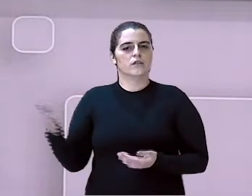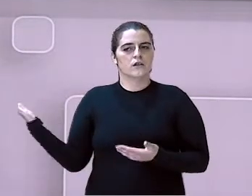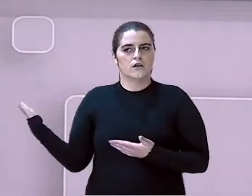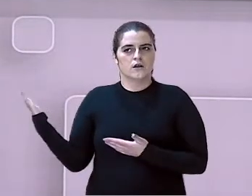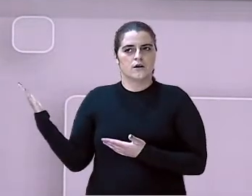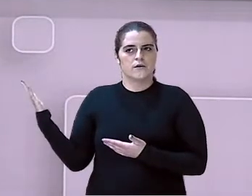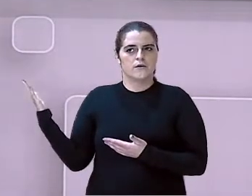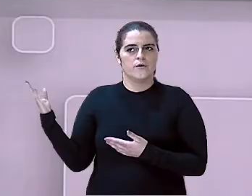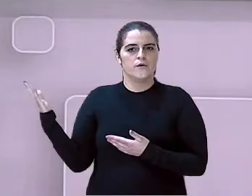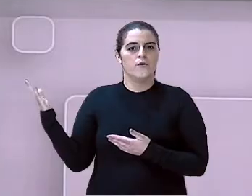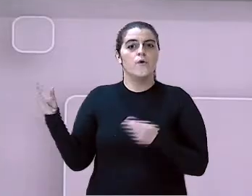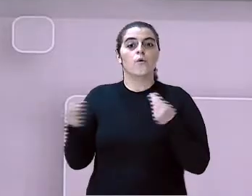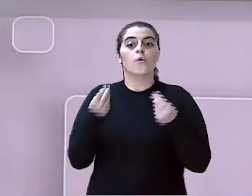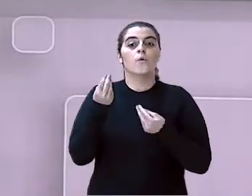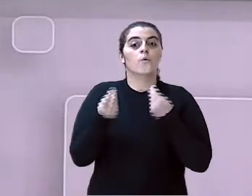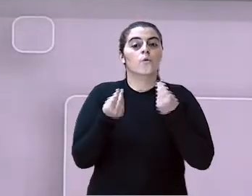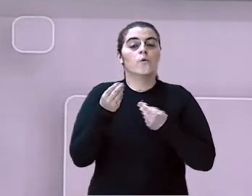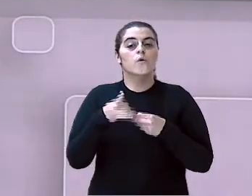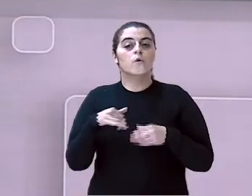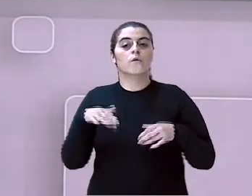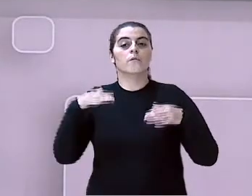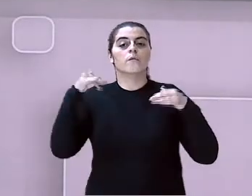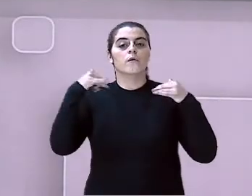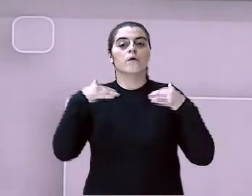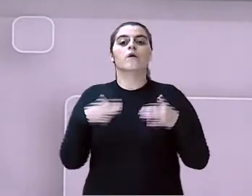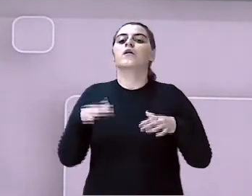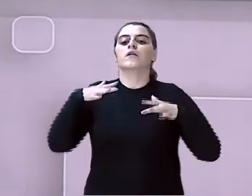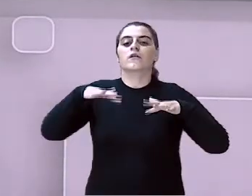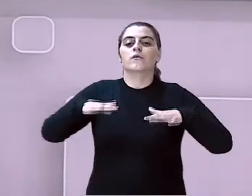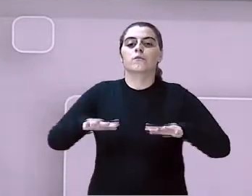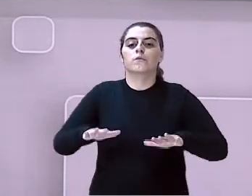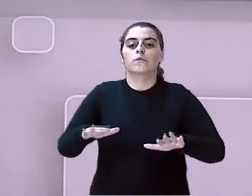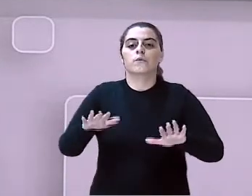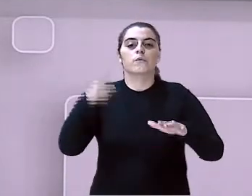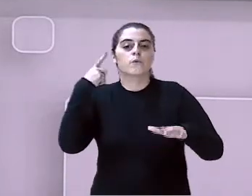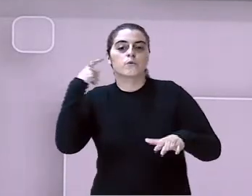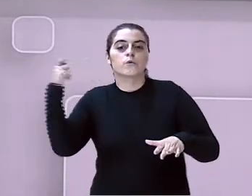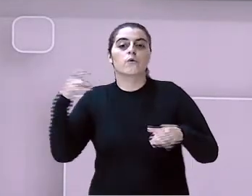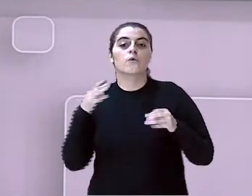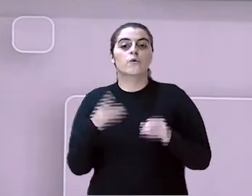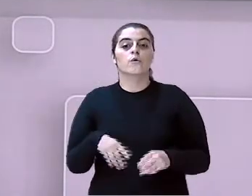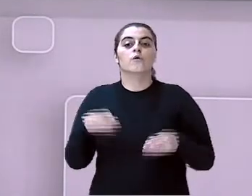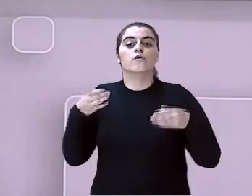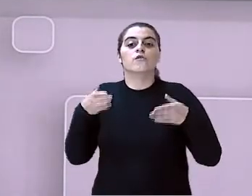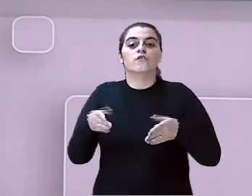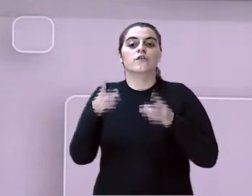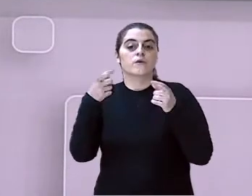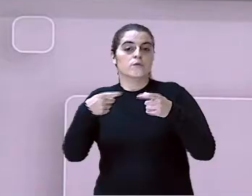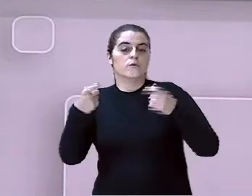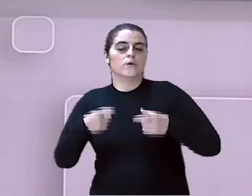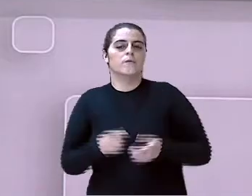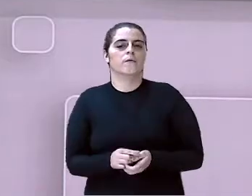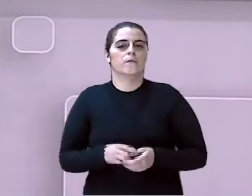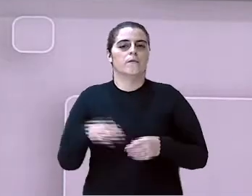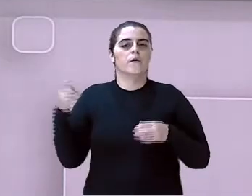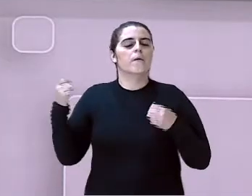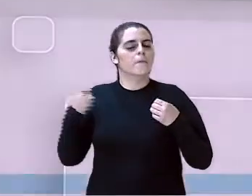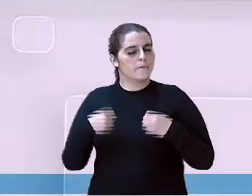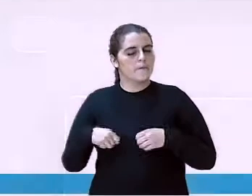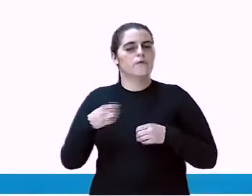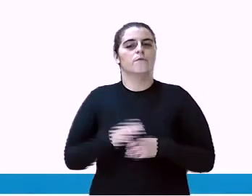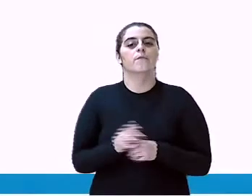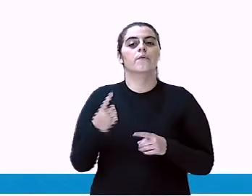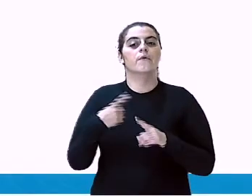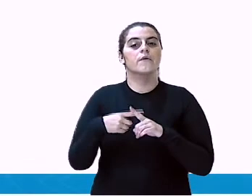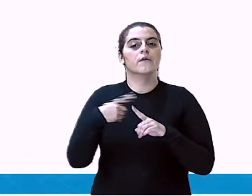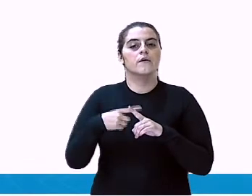Transmissão do som, né? Como que o som chega a um outro lugar? Olha que interessante. A transmissão do som é possível